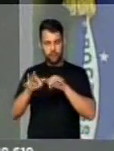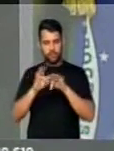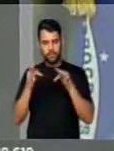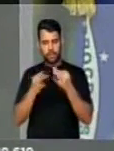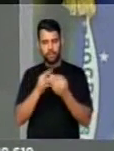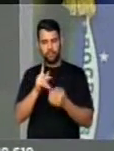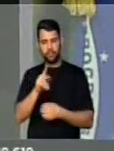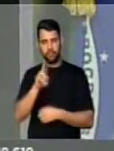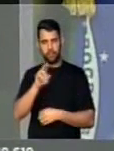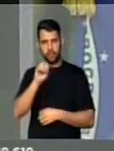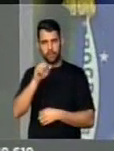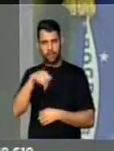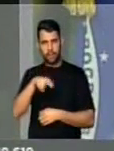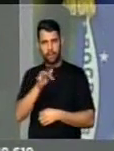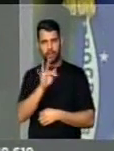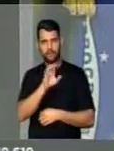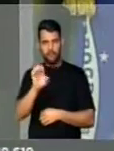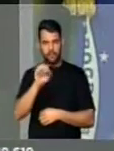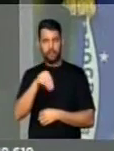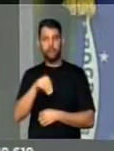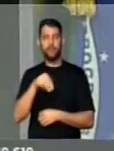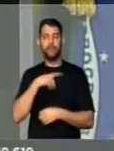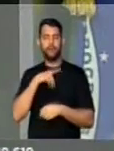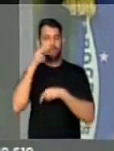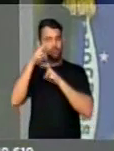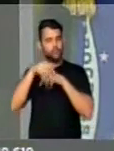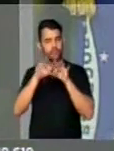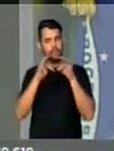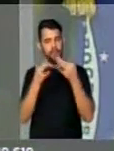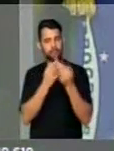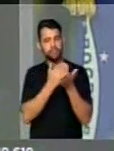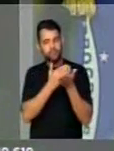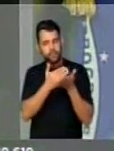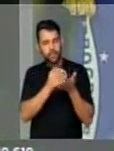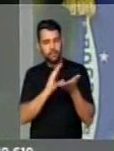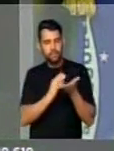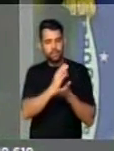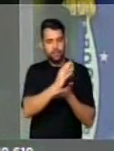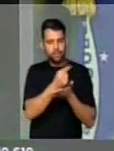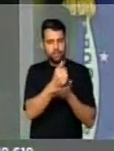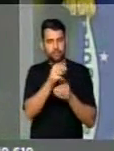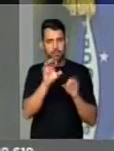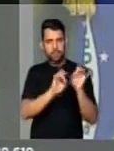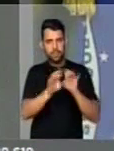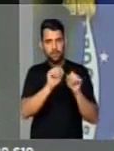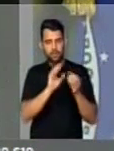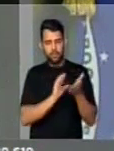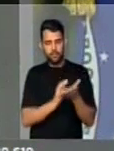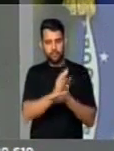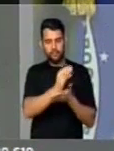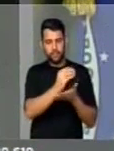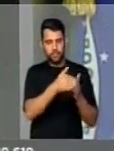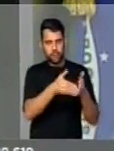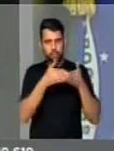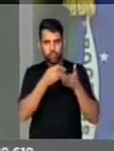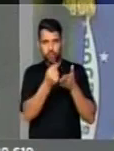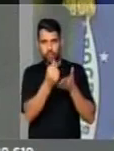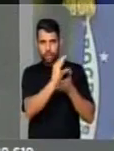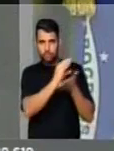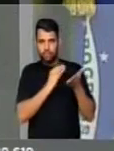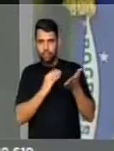Familiar, o PRONAF, a agricultura familiar passou a ter uma linha de crédito específica para financiar as suas